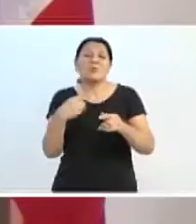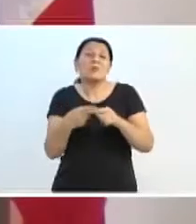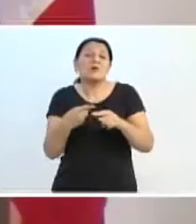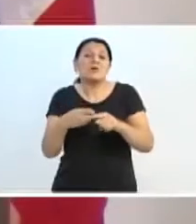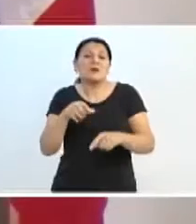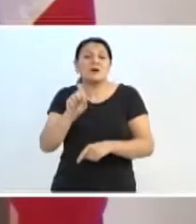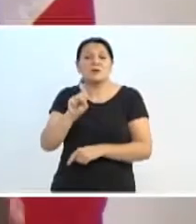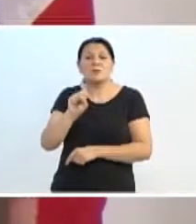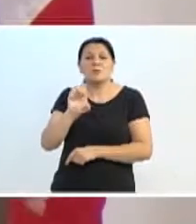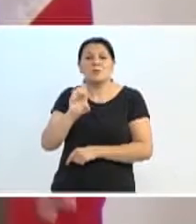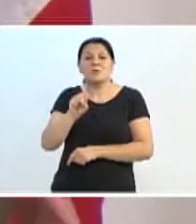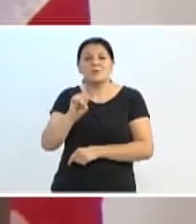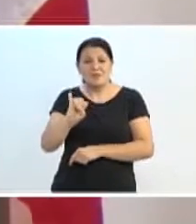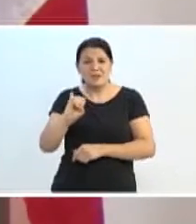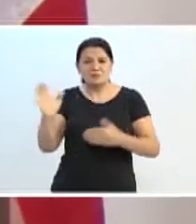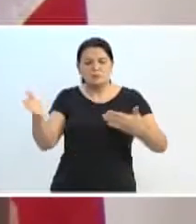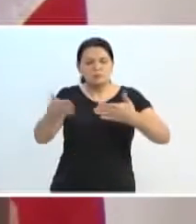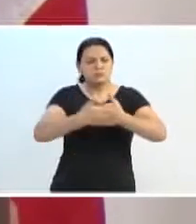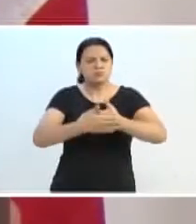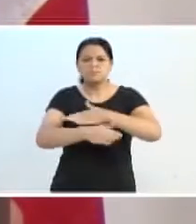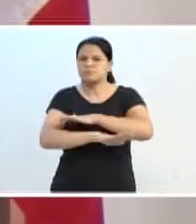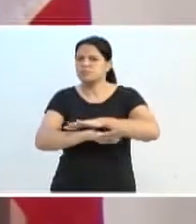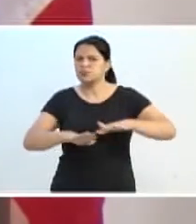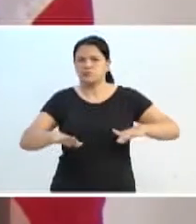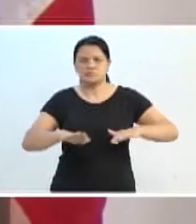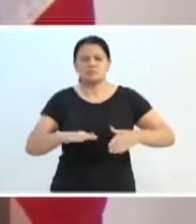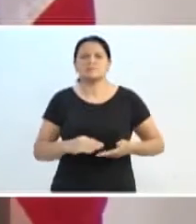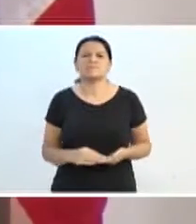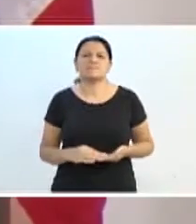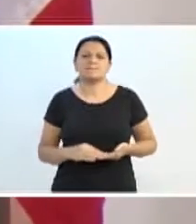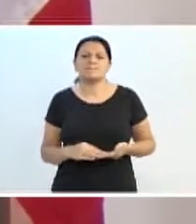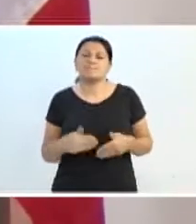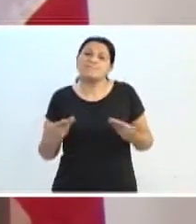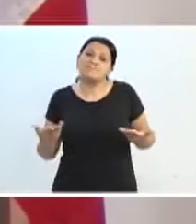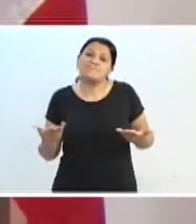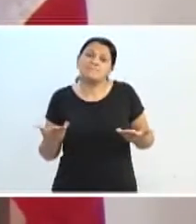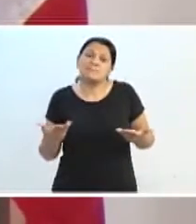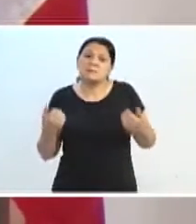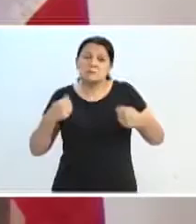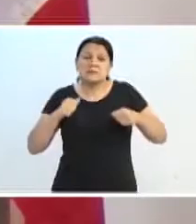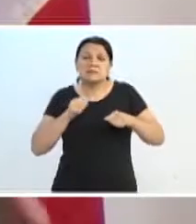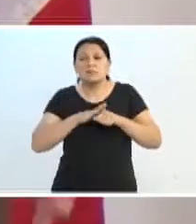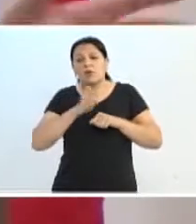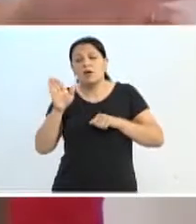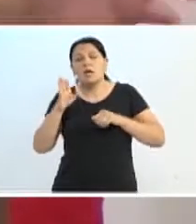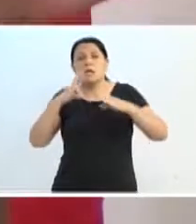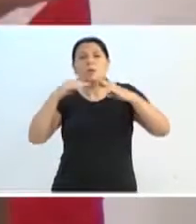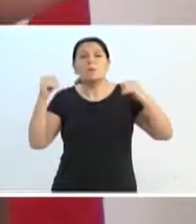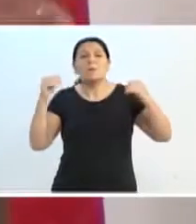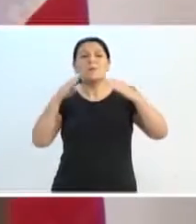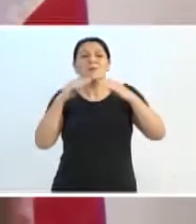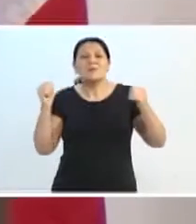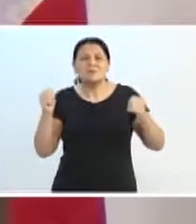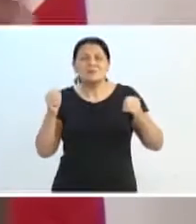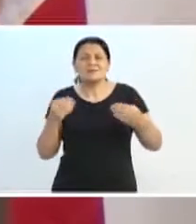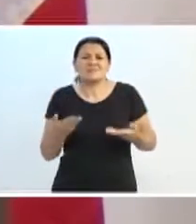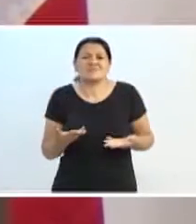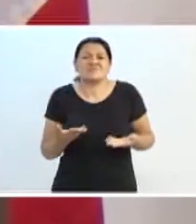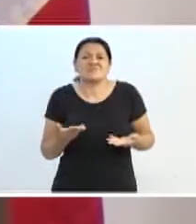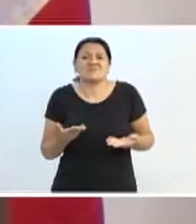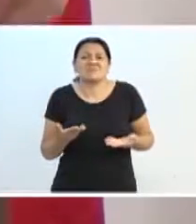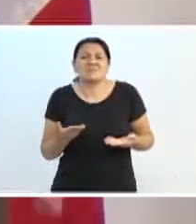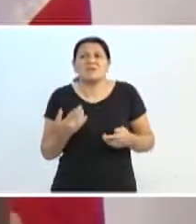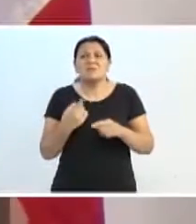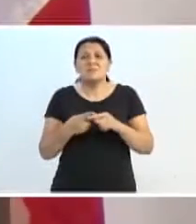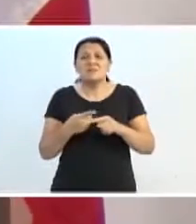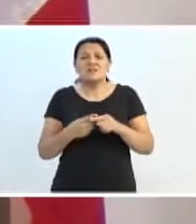população. Carlos Wagner falou dos recursos aplicados no passado para a reforma do ginásio do Galegão, sem deixar a